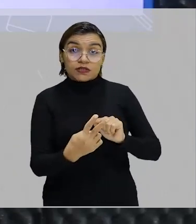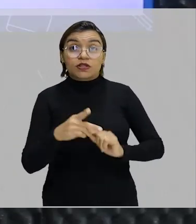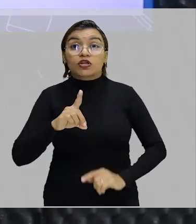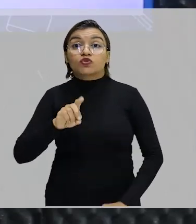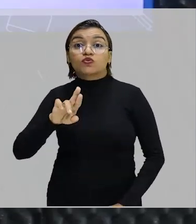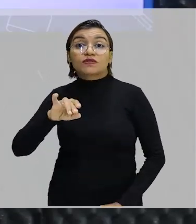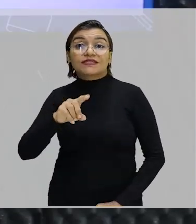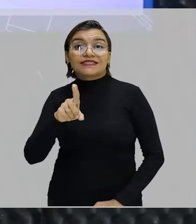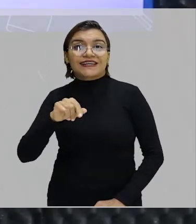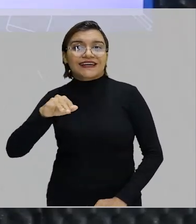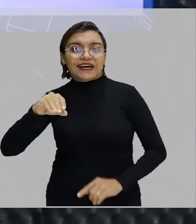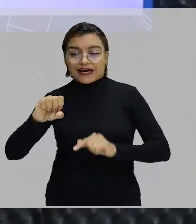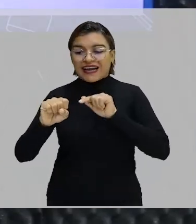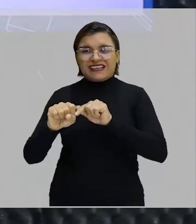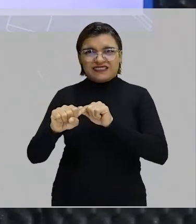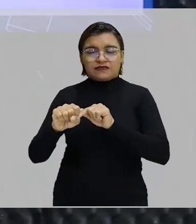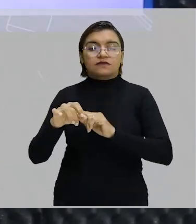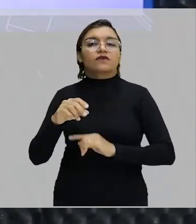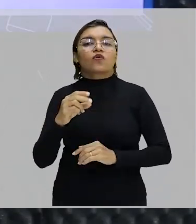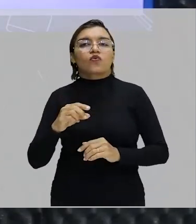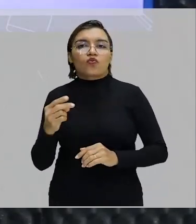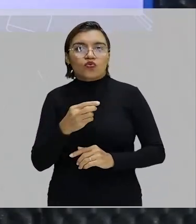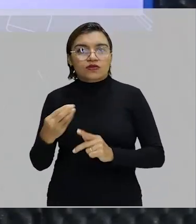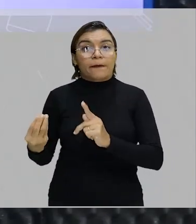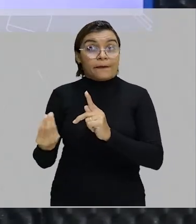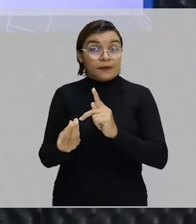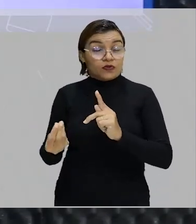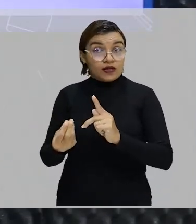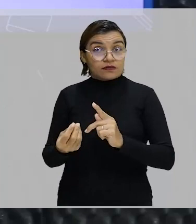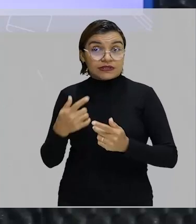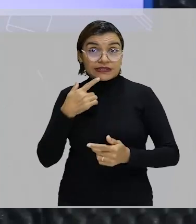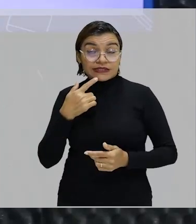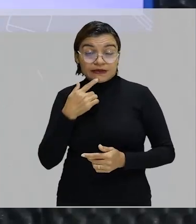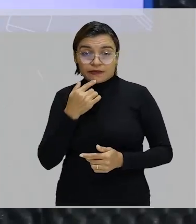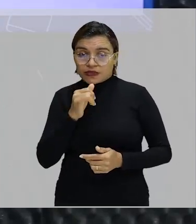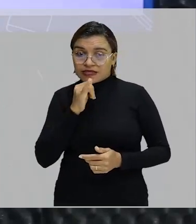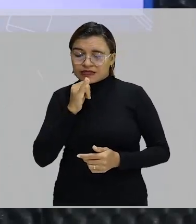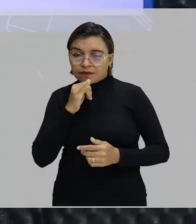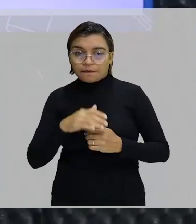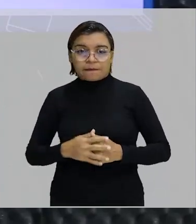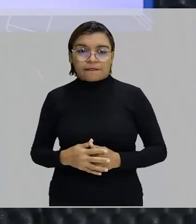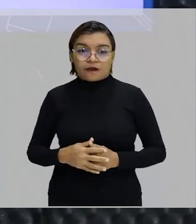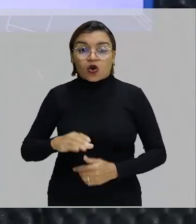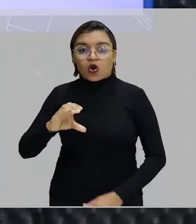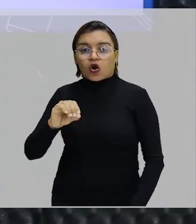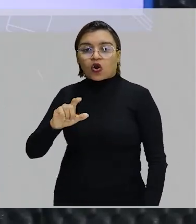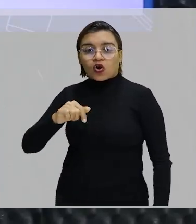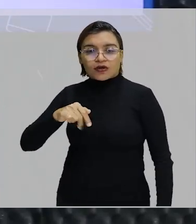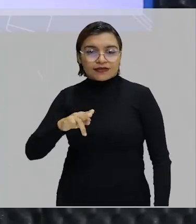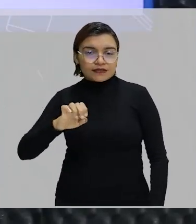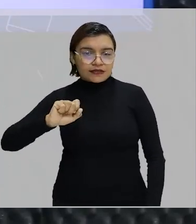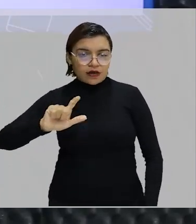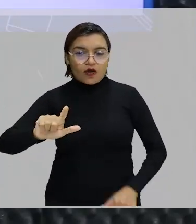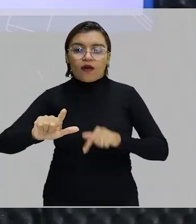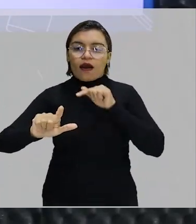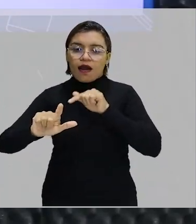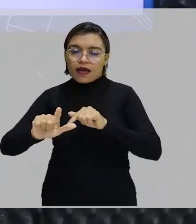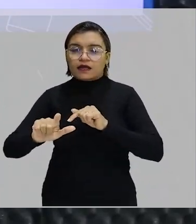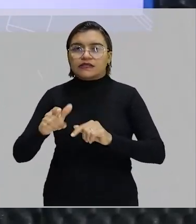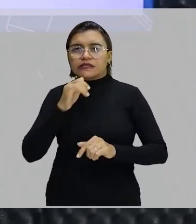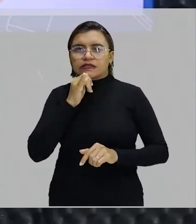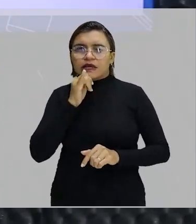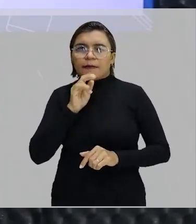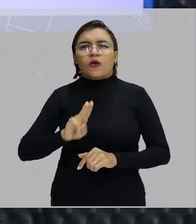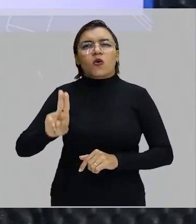permissão que a língua dá no dia a dia, no cotidiano, numa conversa informal. E essa normatização da linguagem